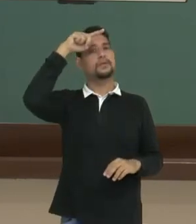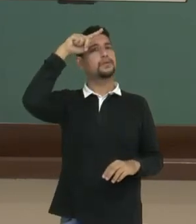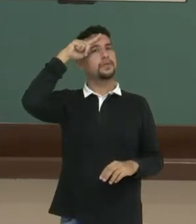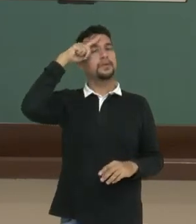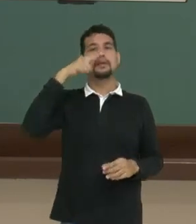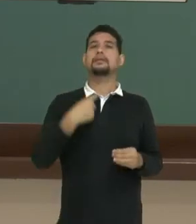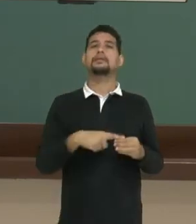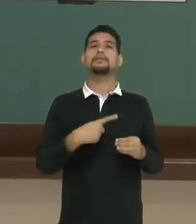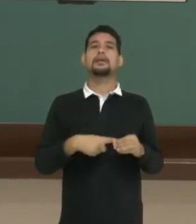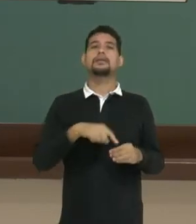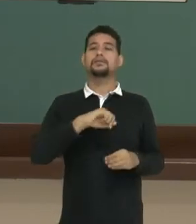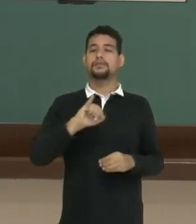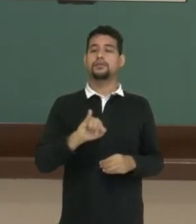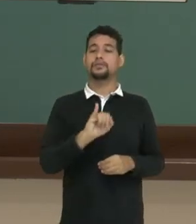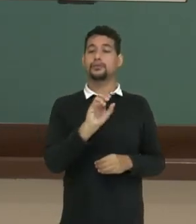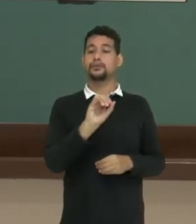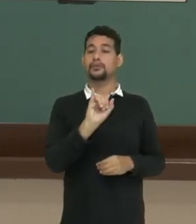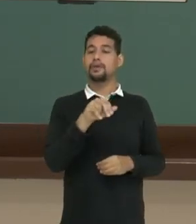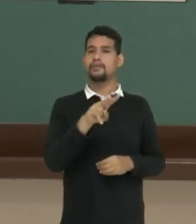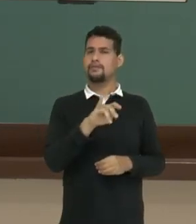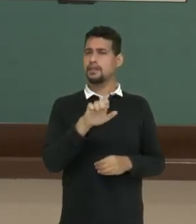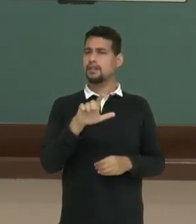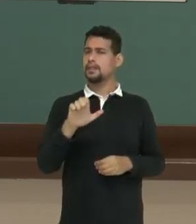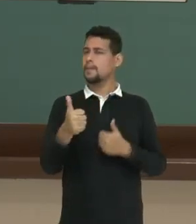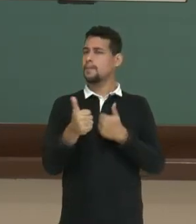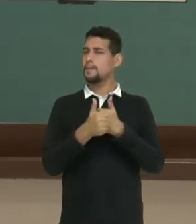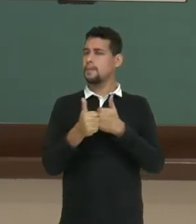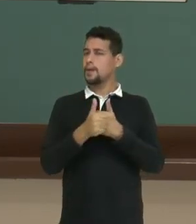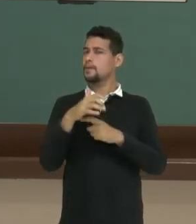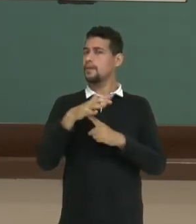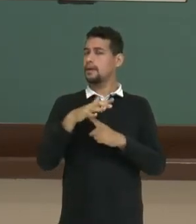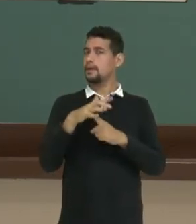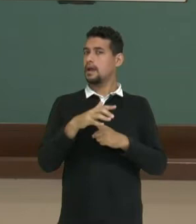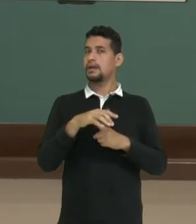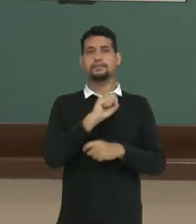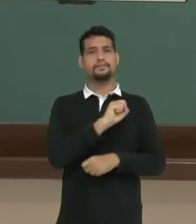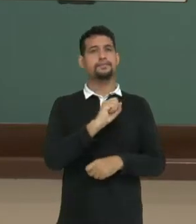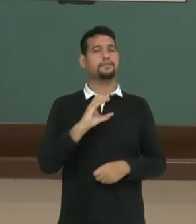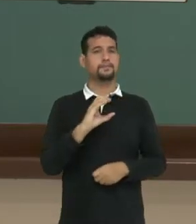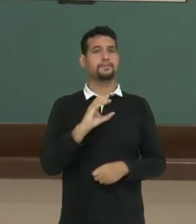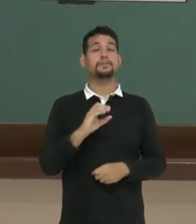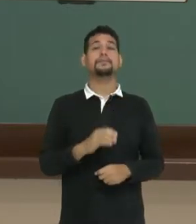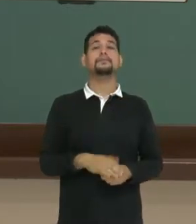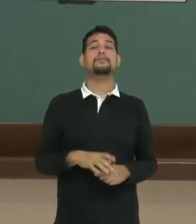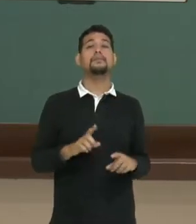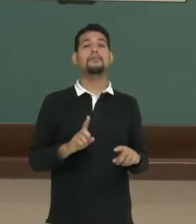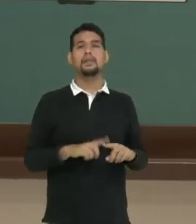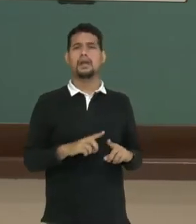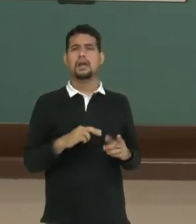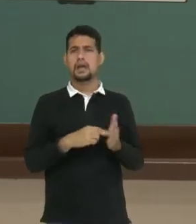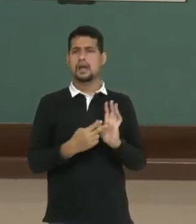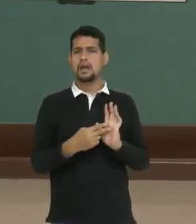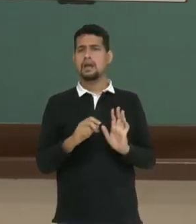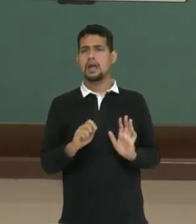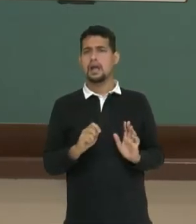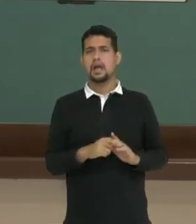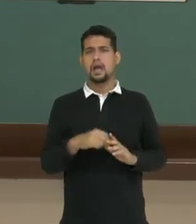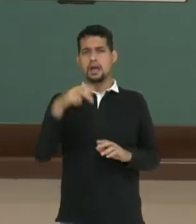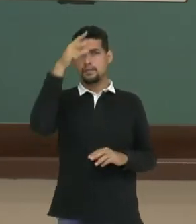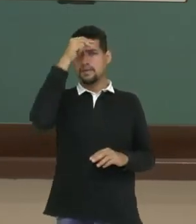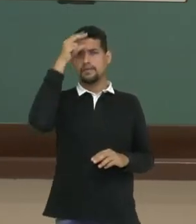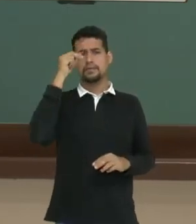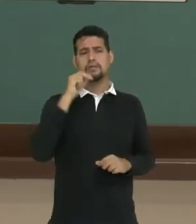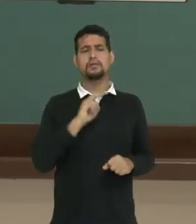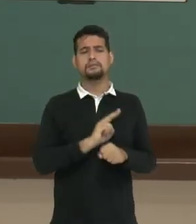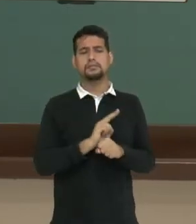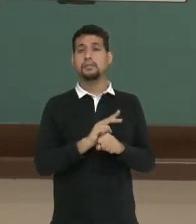Joinville, né, uma cidade localizada aqui próximo ao Paraná, né, em Santa Catarina. Então vejam, é a prefeitura que está patrocinando. Por